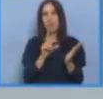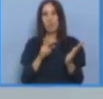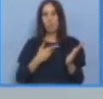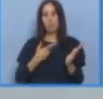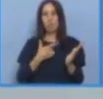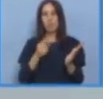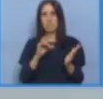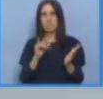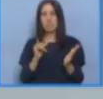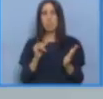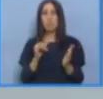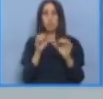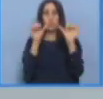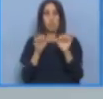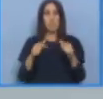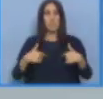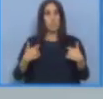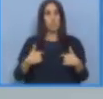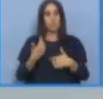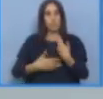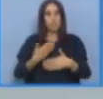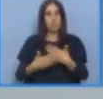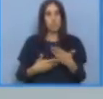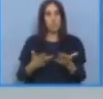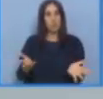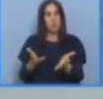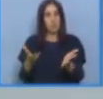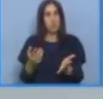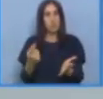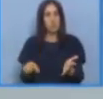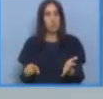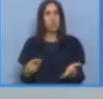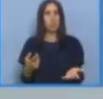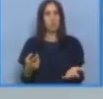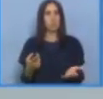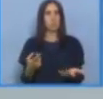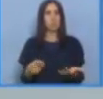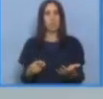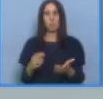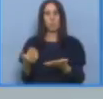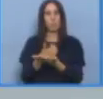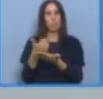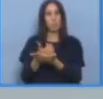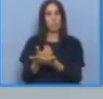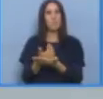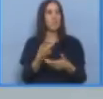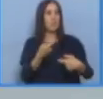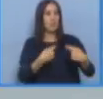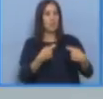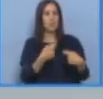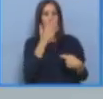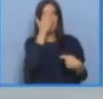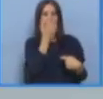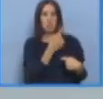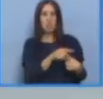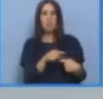desafia o próprio sistema produtivo, a lógica do lucro, não é? Tantas vezes os negócios são projetados